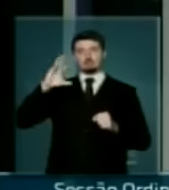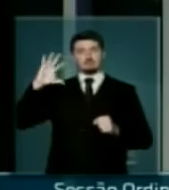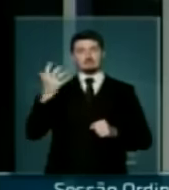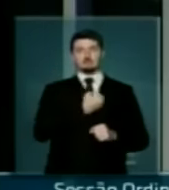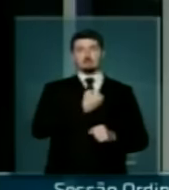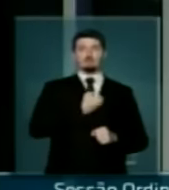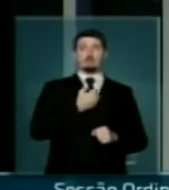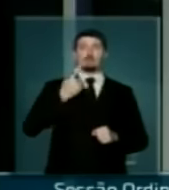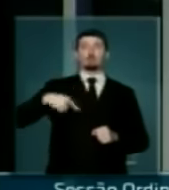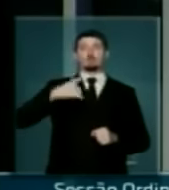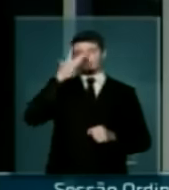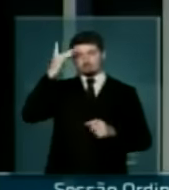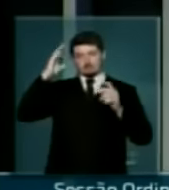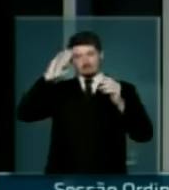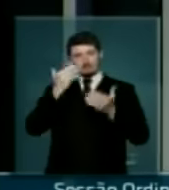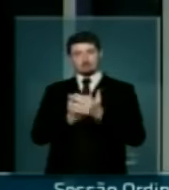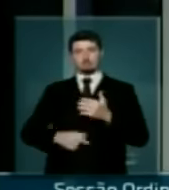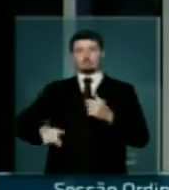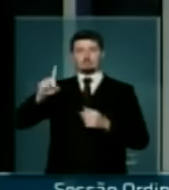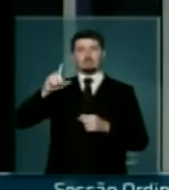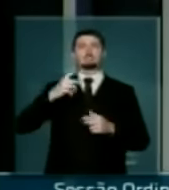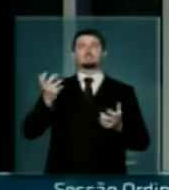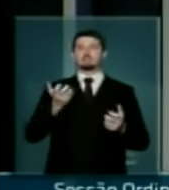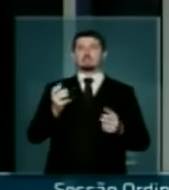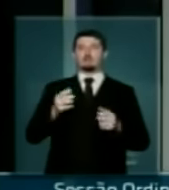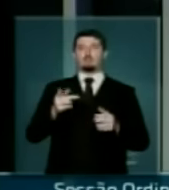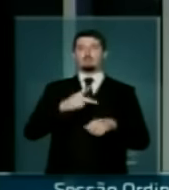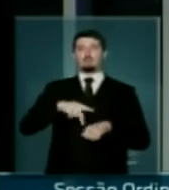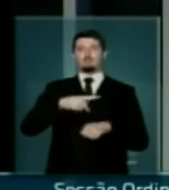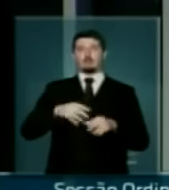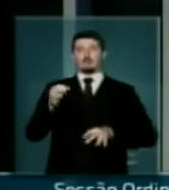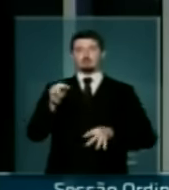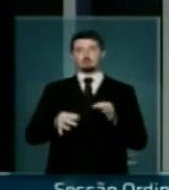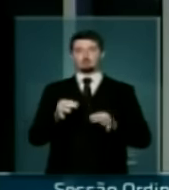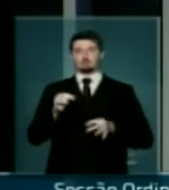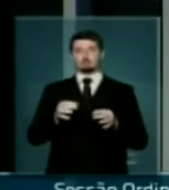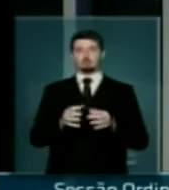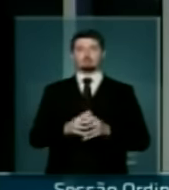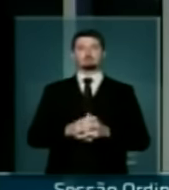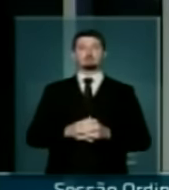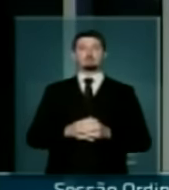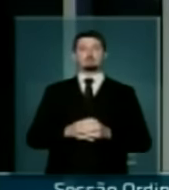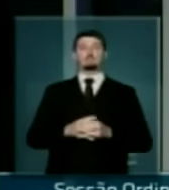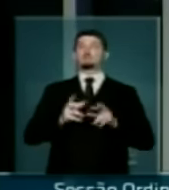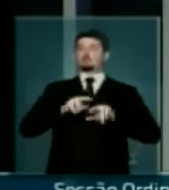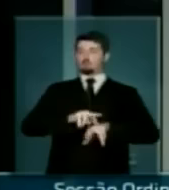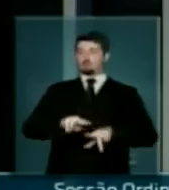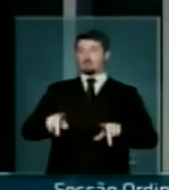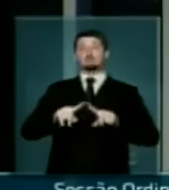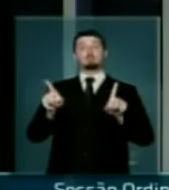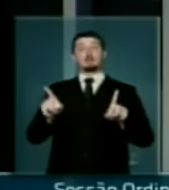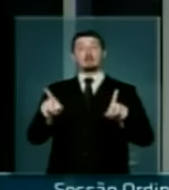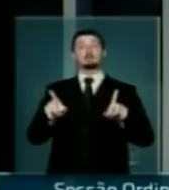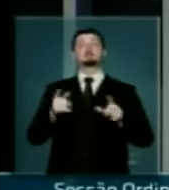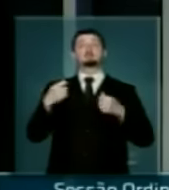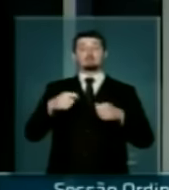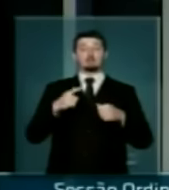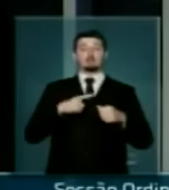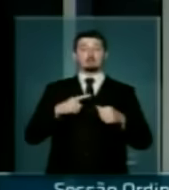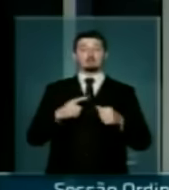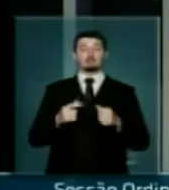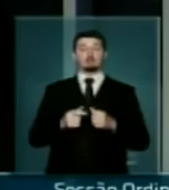salvação de todo aquele que nele crê. E lutamos, sim, por um país justo, de igualdades, de pluralidade. Todavia, tudo isso tem que